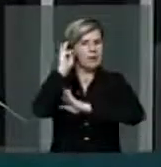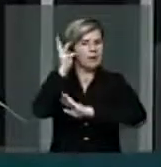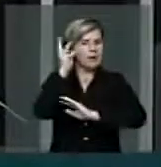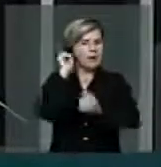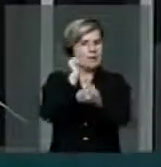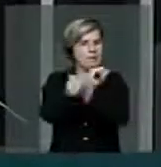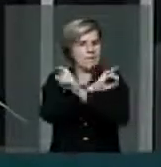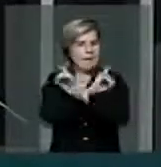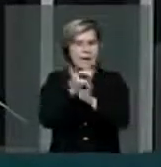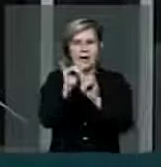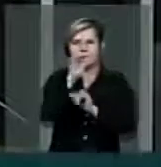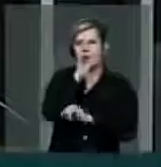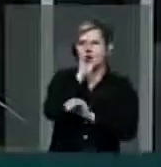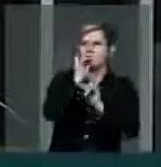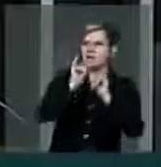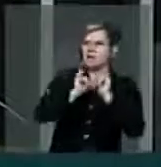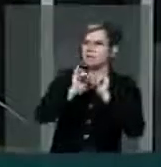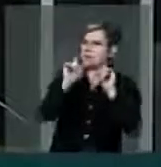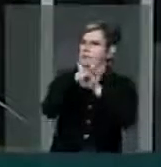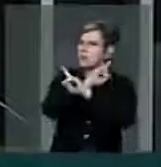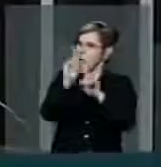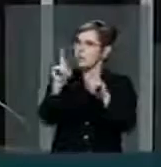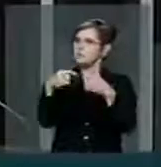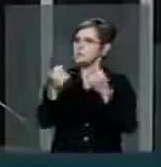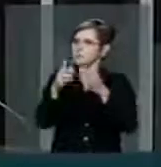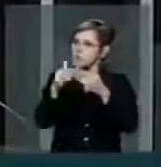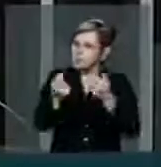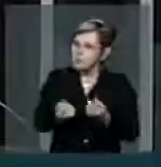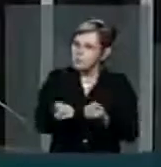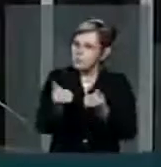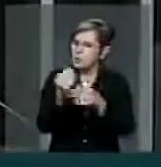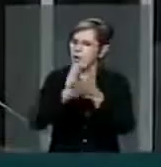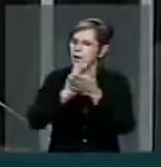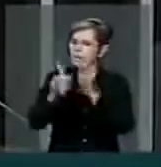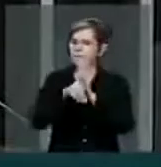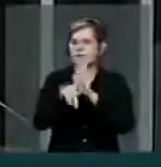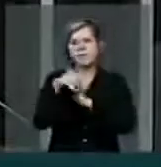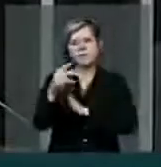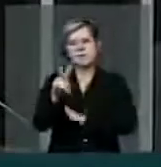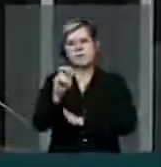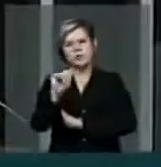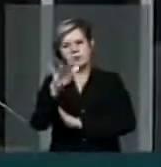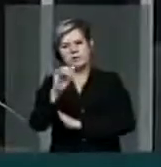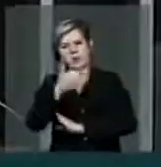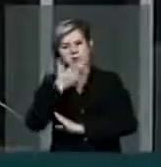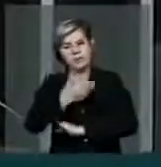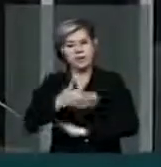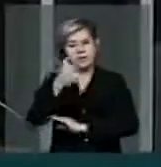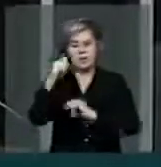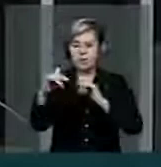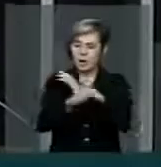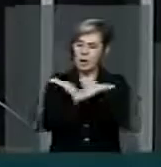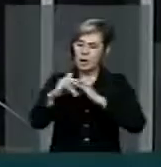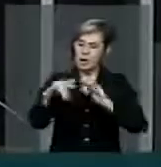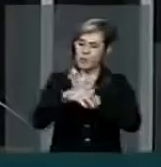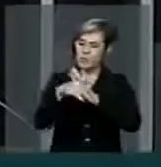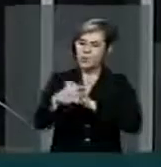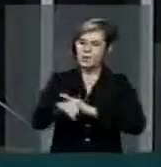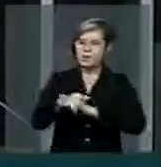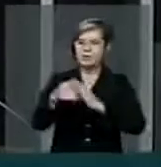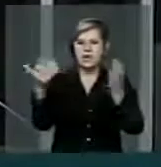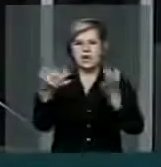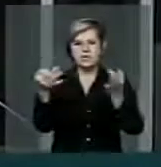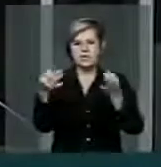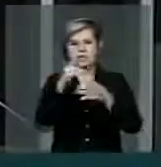questão e precisamos cobrar investimentos da Vale S.A. para a melhoria da balneabilidade das nossas praias.